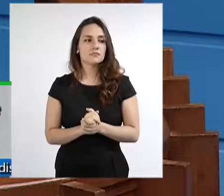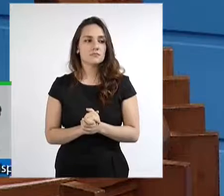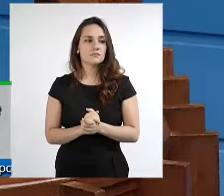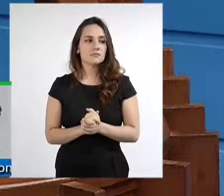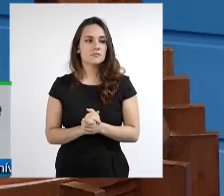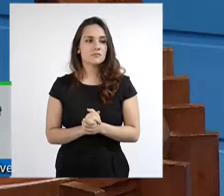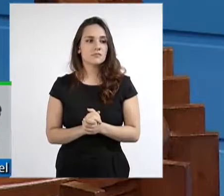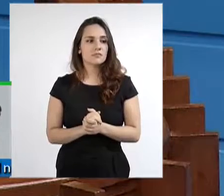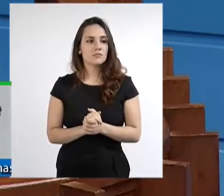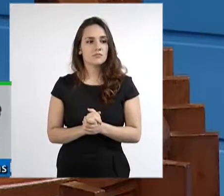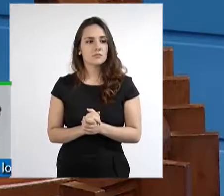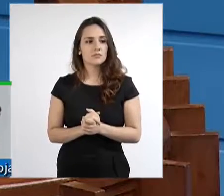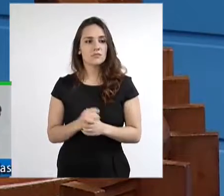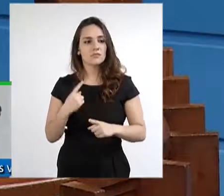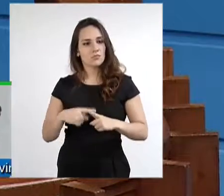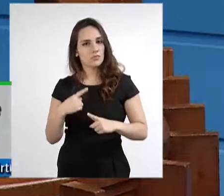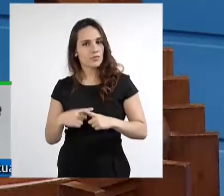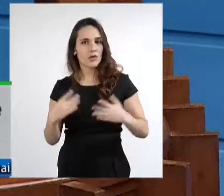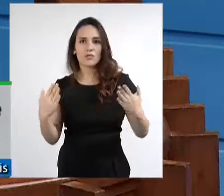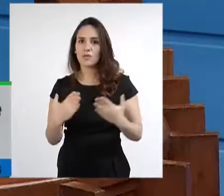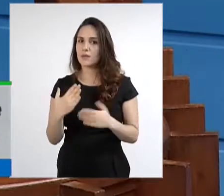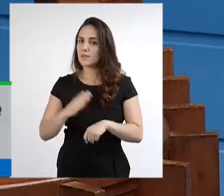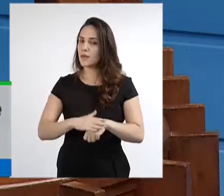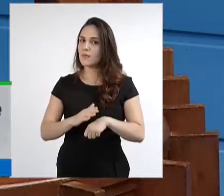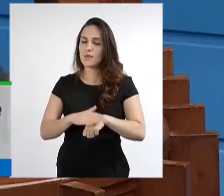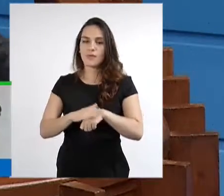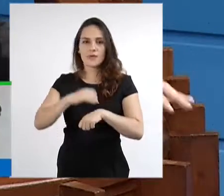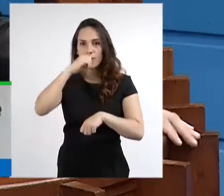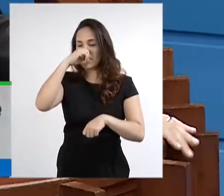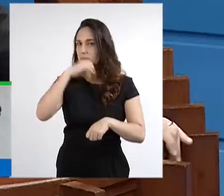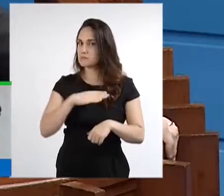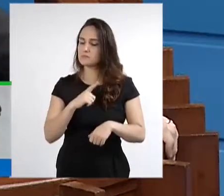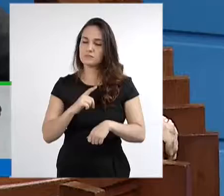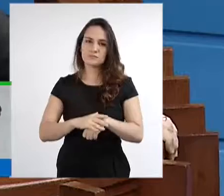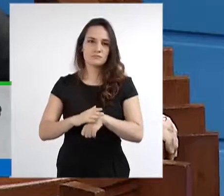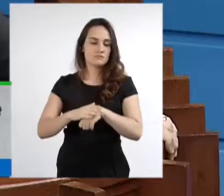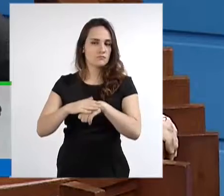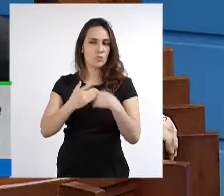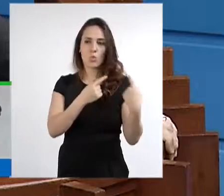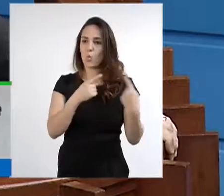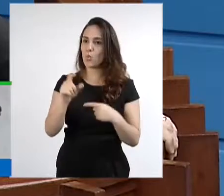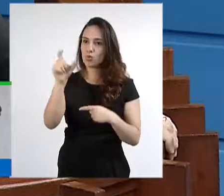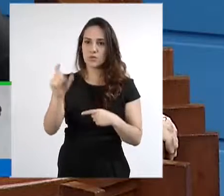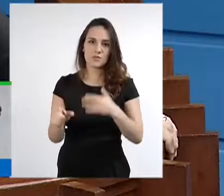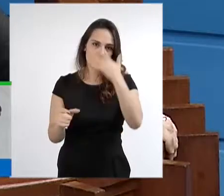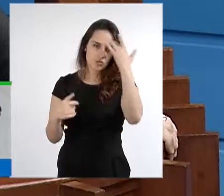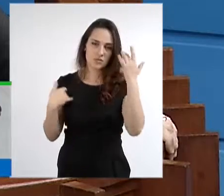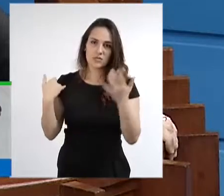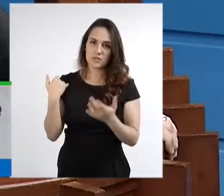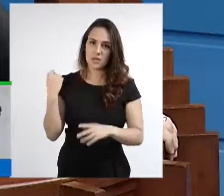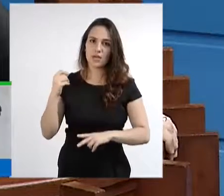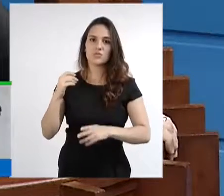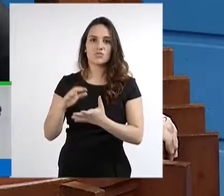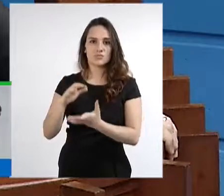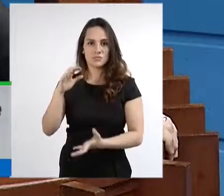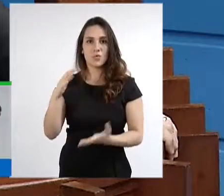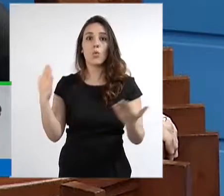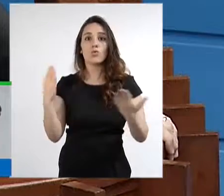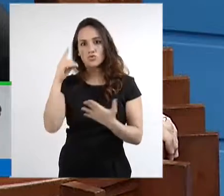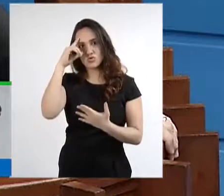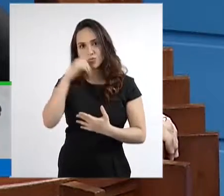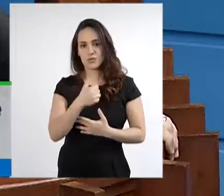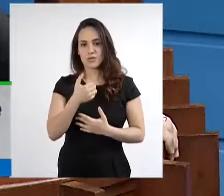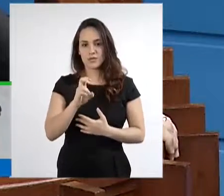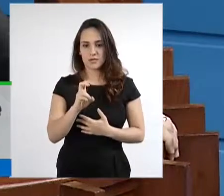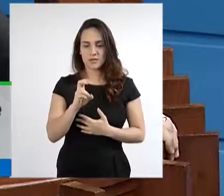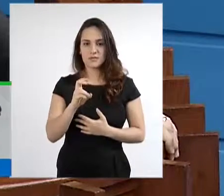a violência contra o idoso aumenta. Dia 15 agora é o Dia Internacional de